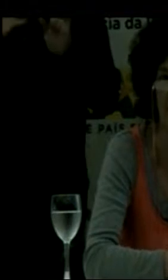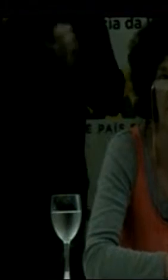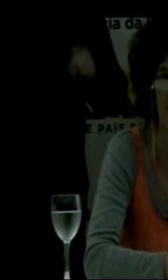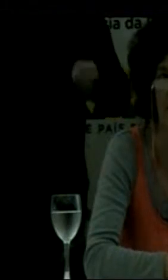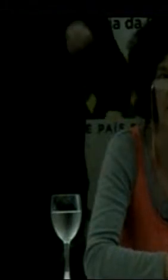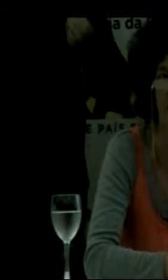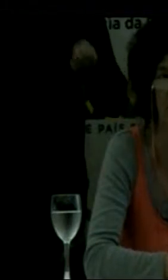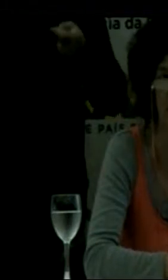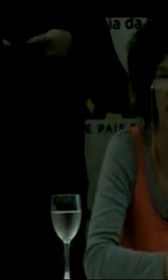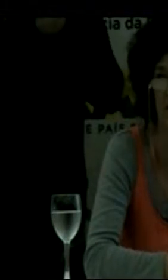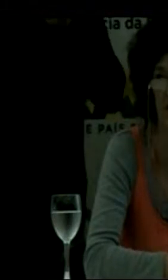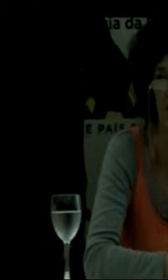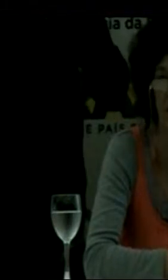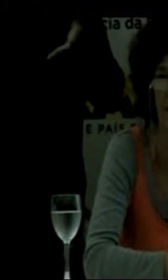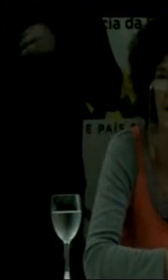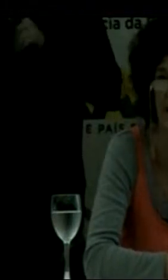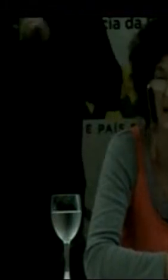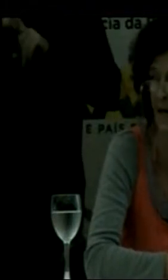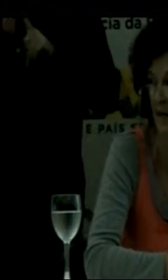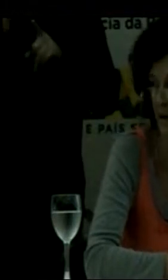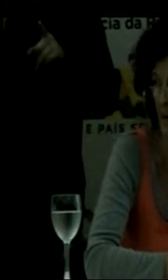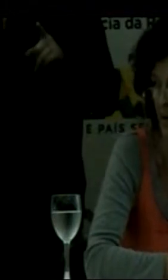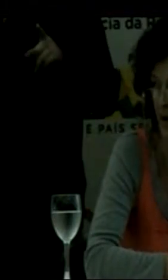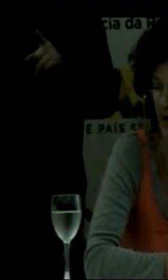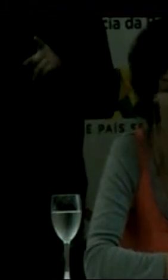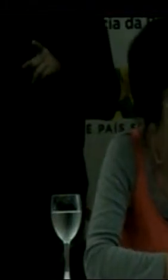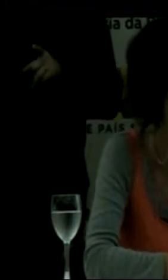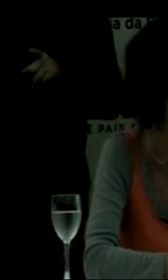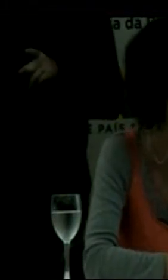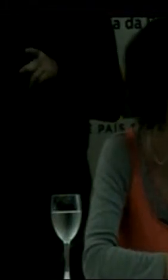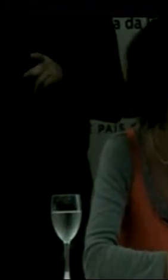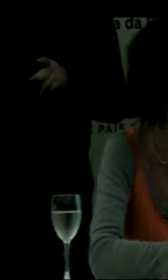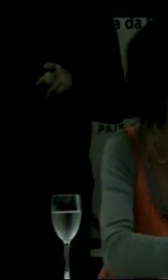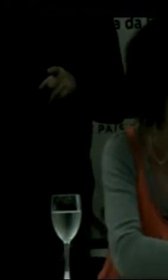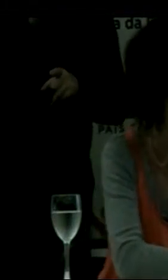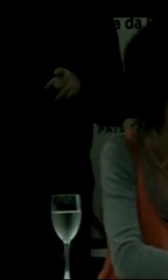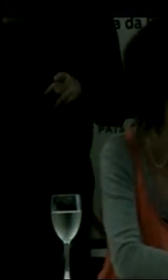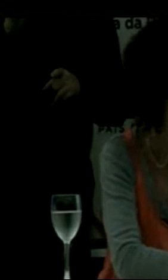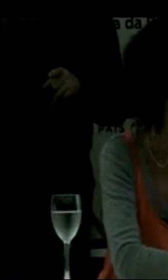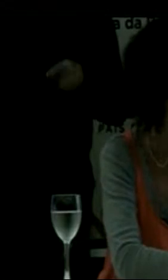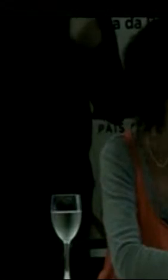força em relação à participação social, se isso não passar a ser uma política de Estado.